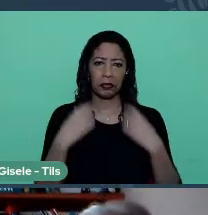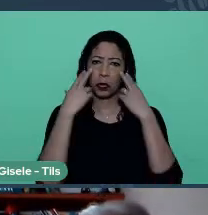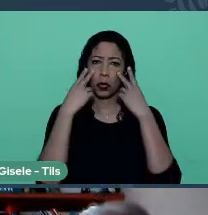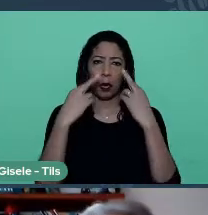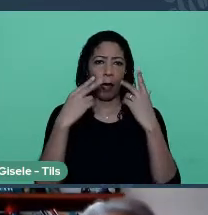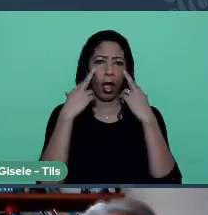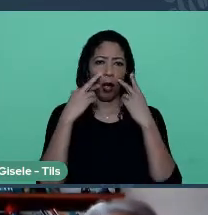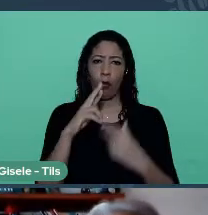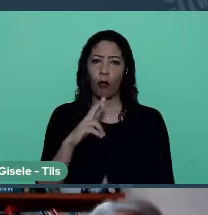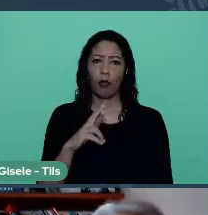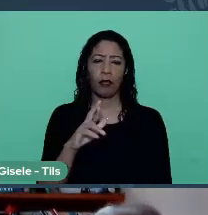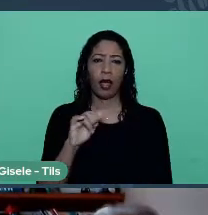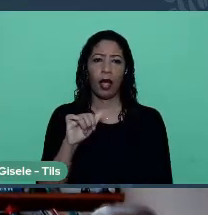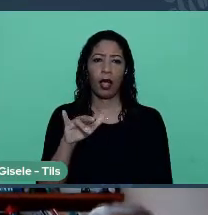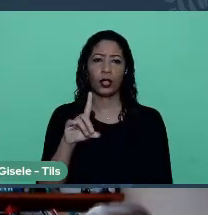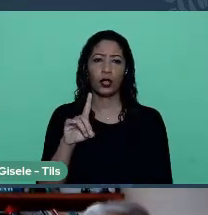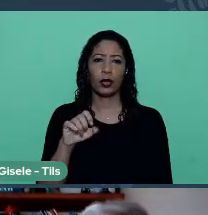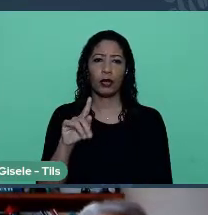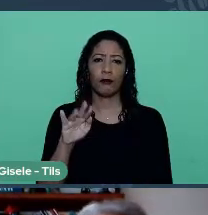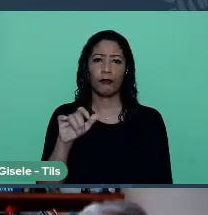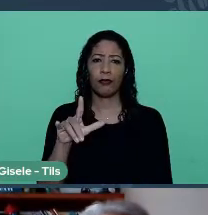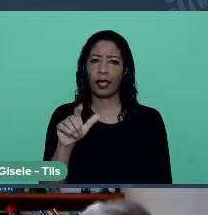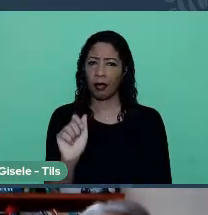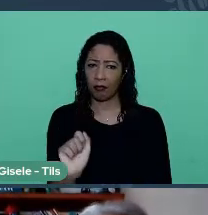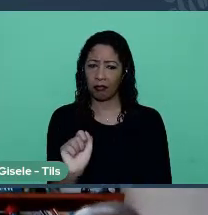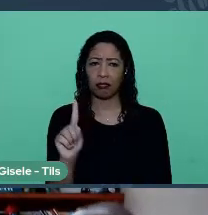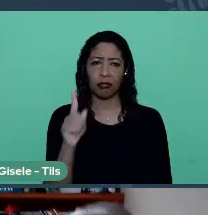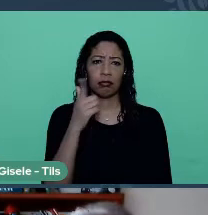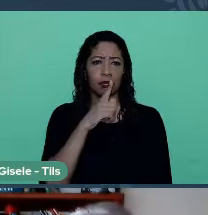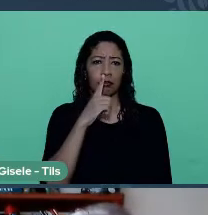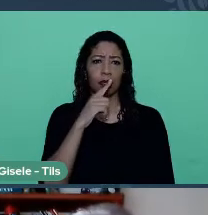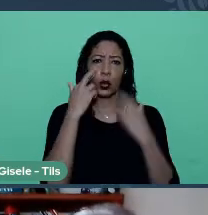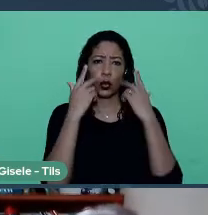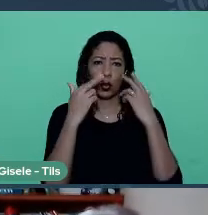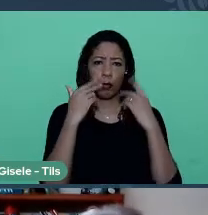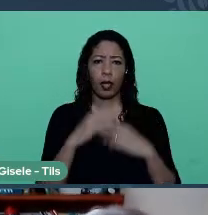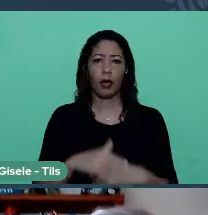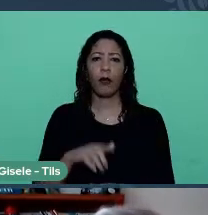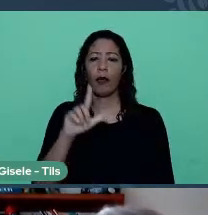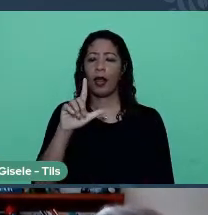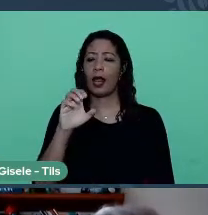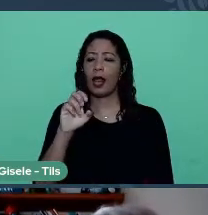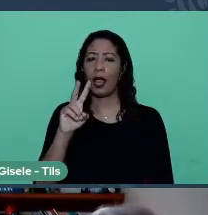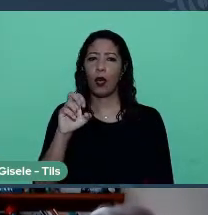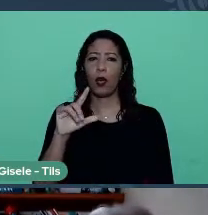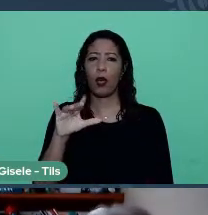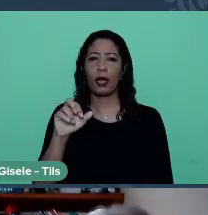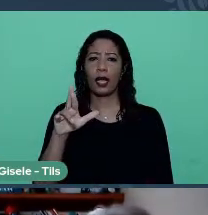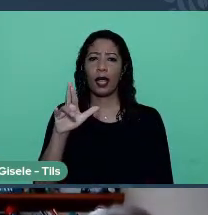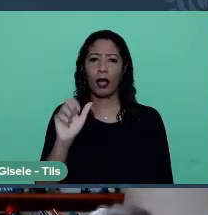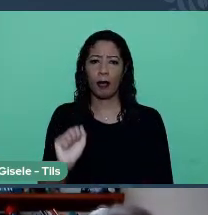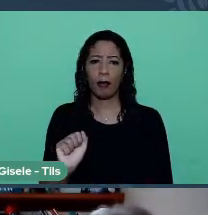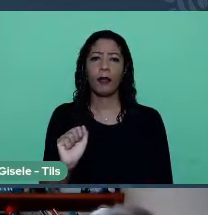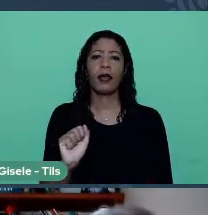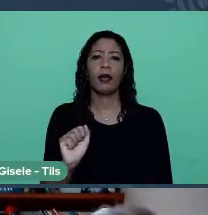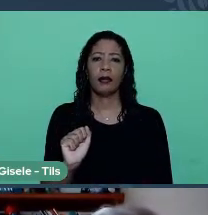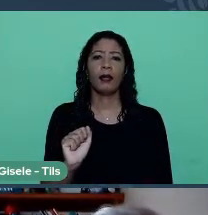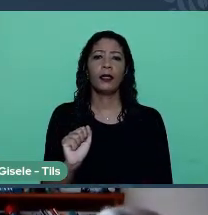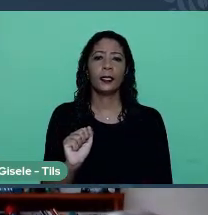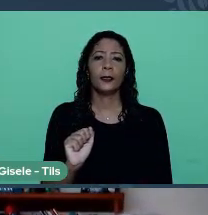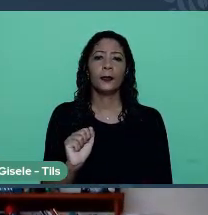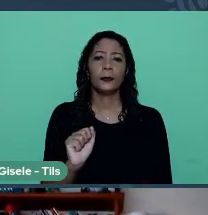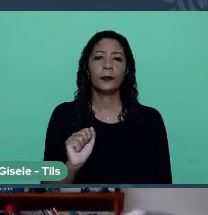era de se esperar, e o leucograma de 7.800 com 3% de